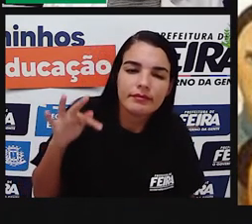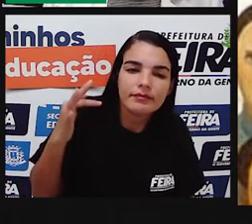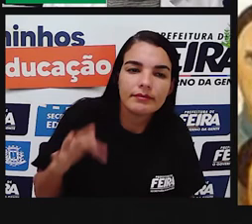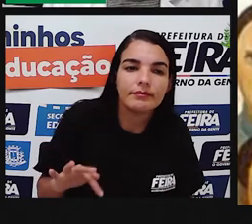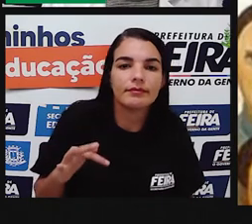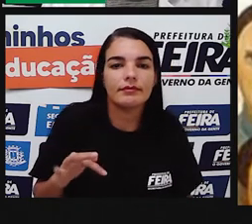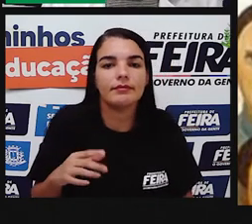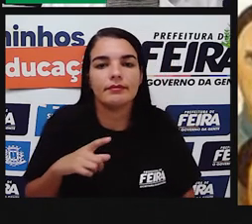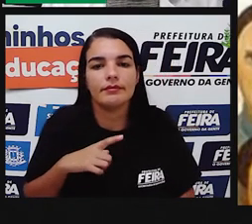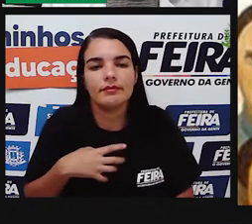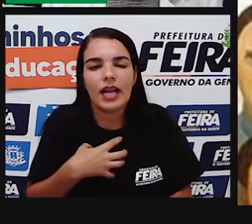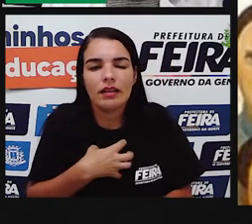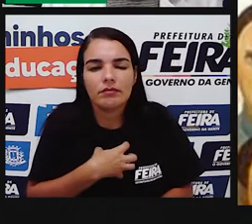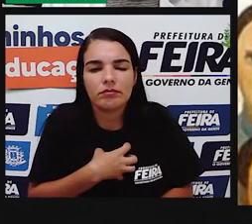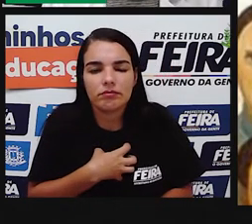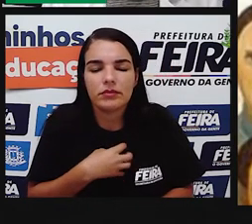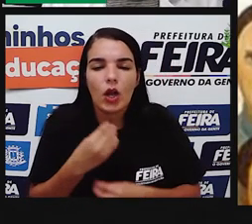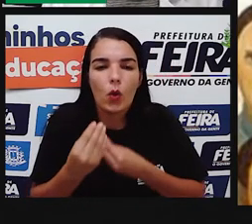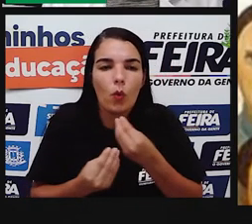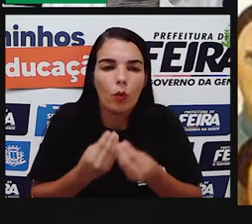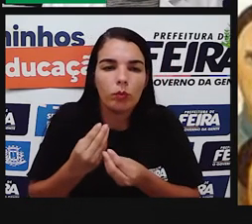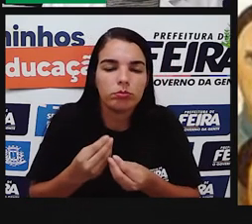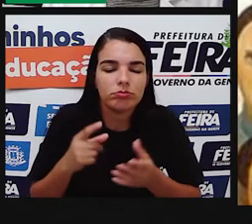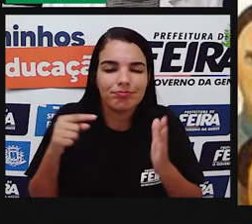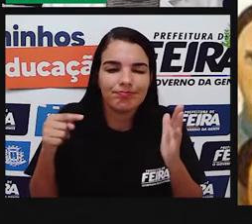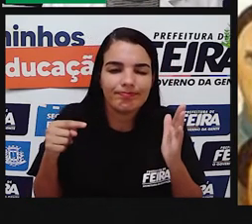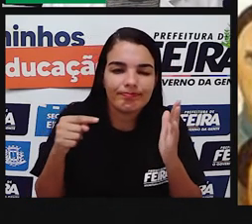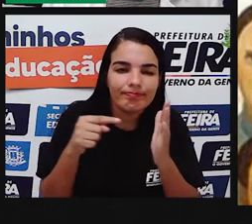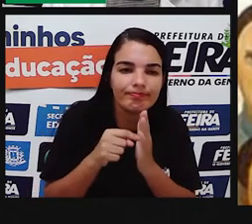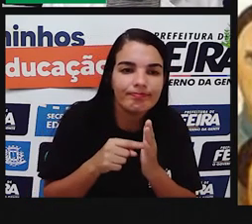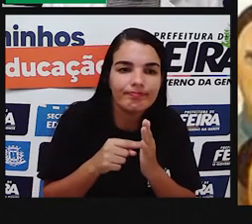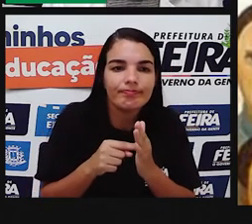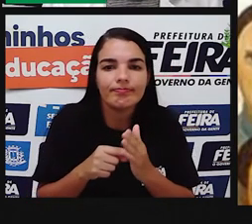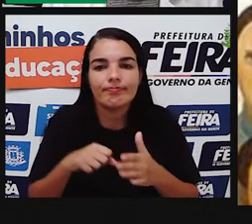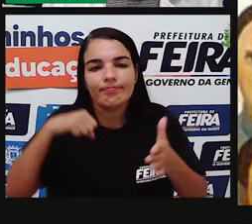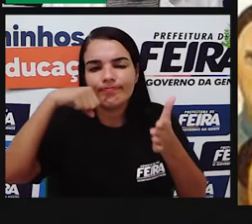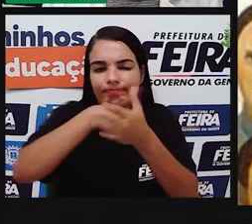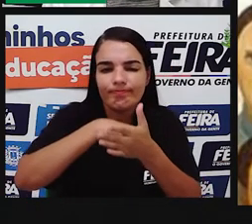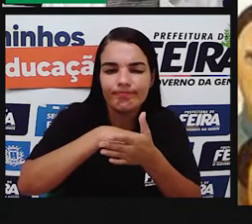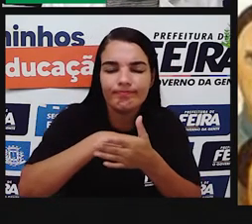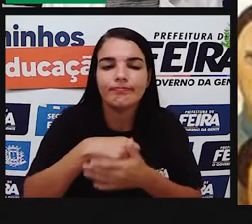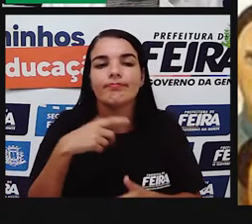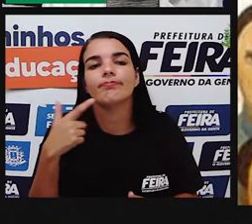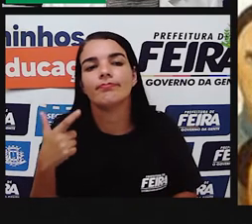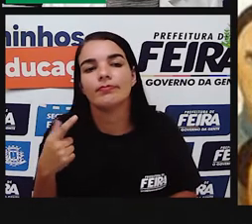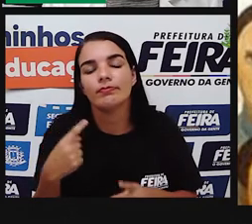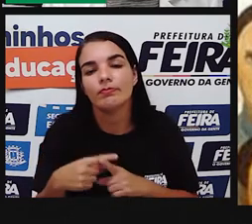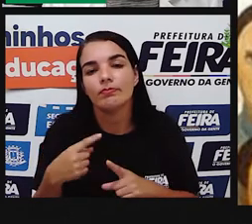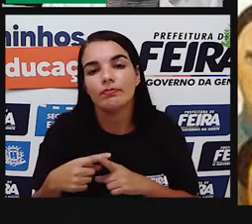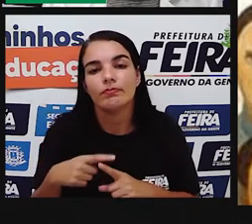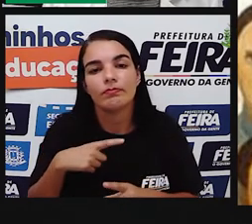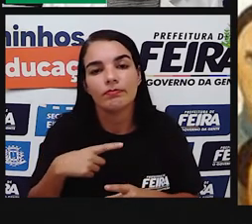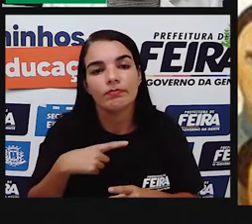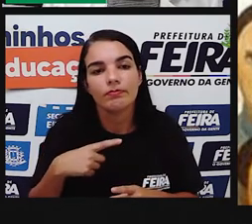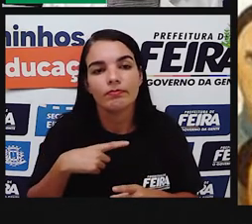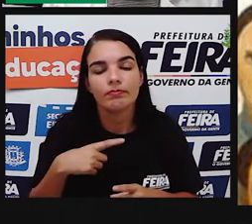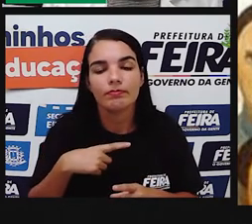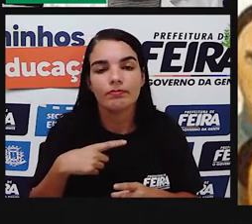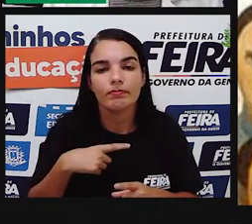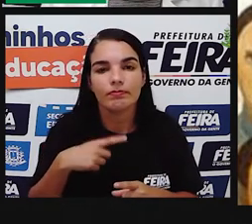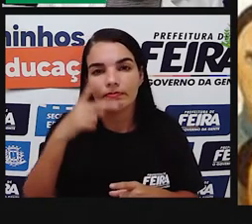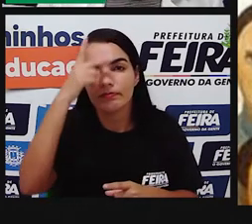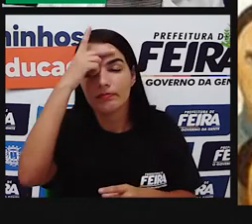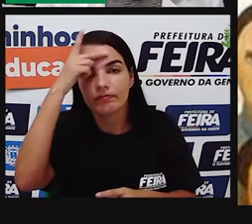sua forma de atuar, a sua forma de afetar as